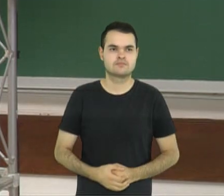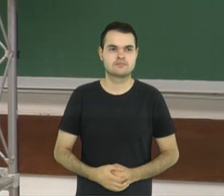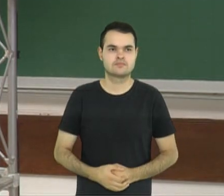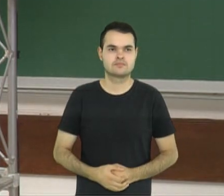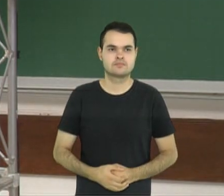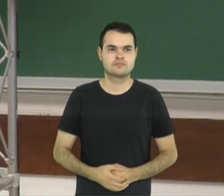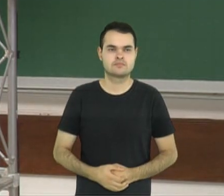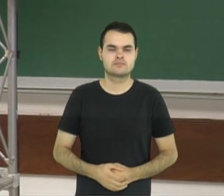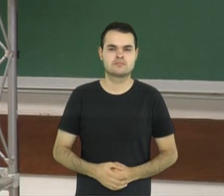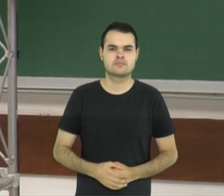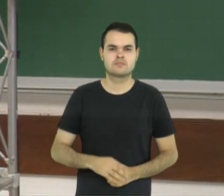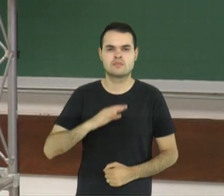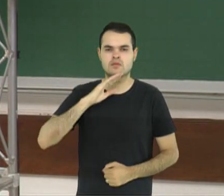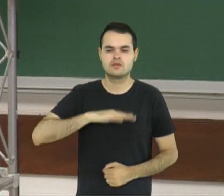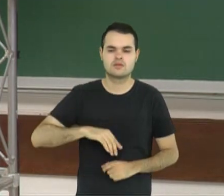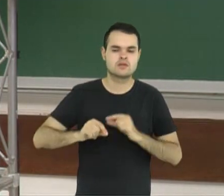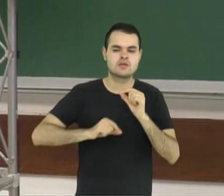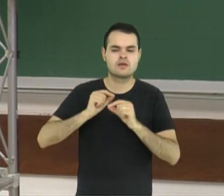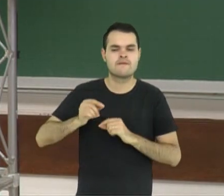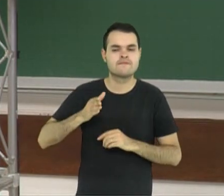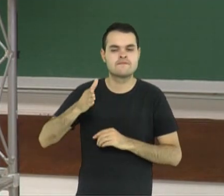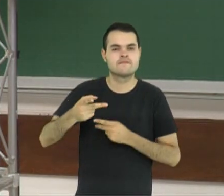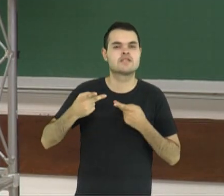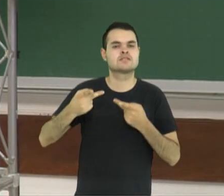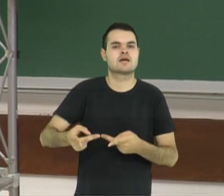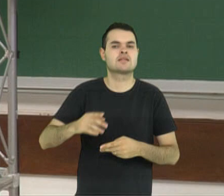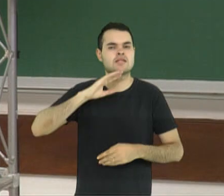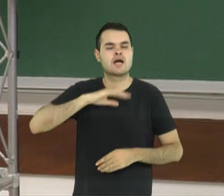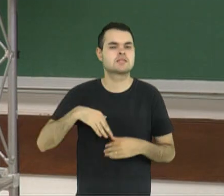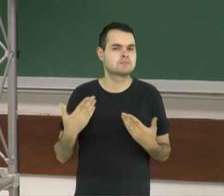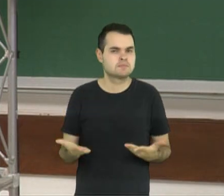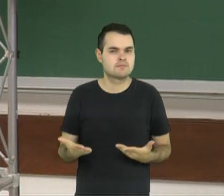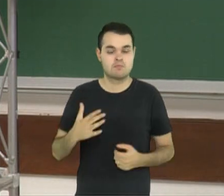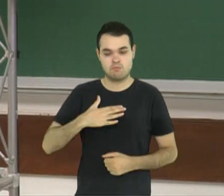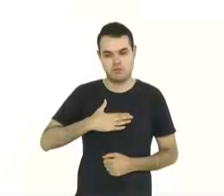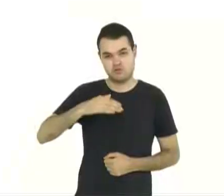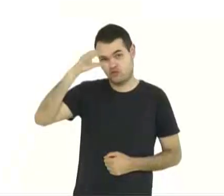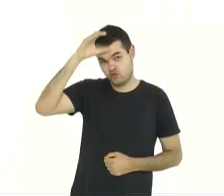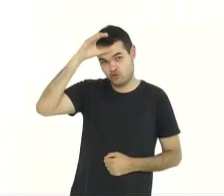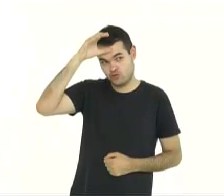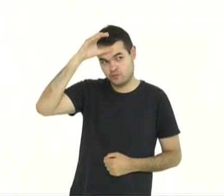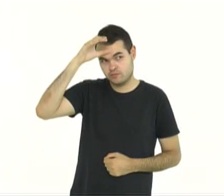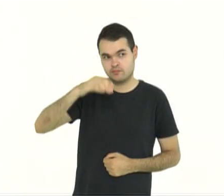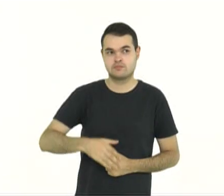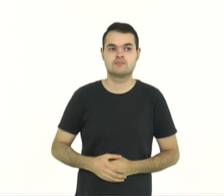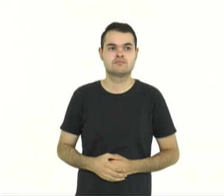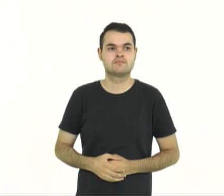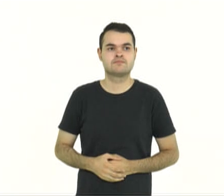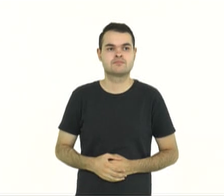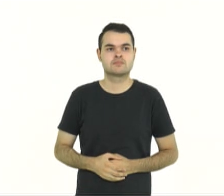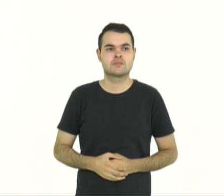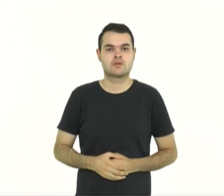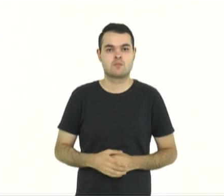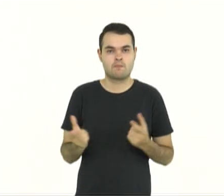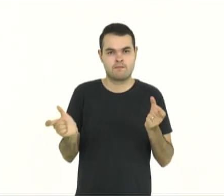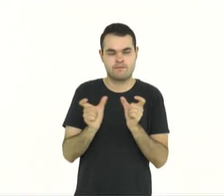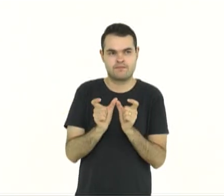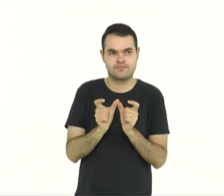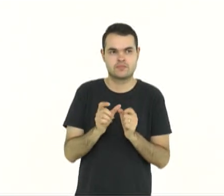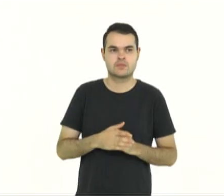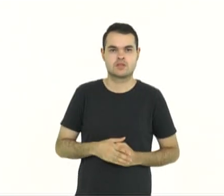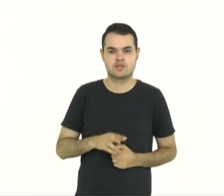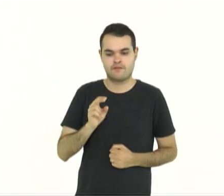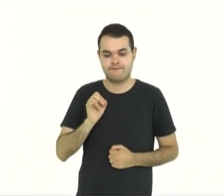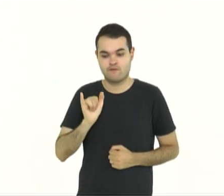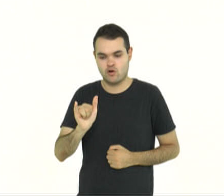lá. A quem vas a visitar esta tarde? Mi tio. Com a perífrase vai ficar assim, ó. Vou